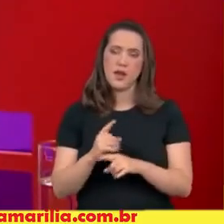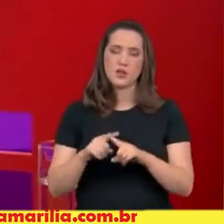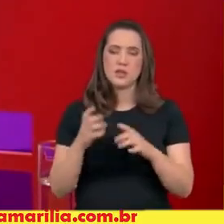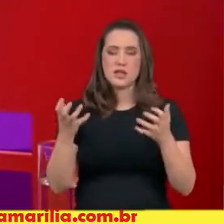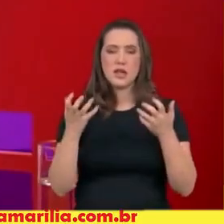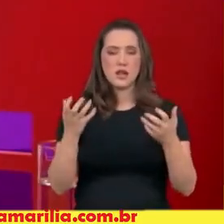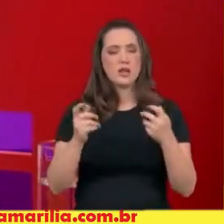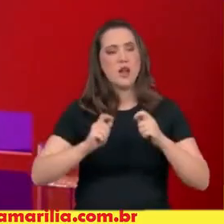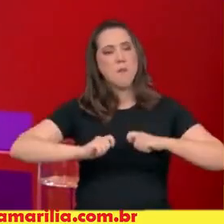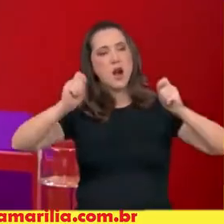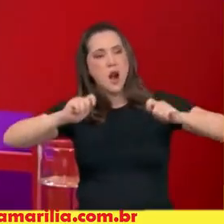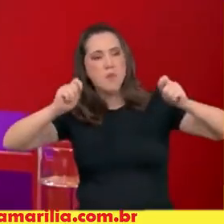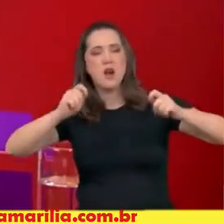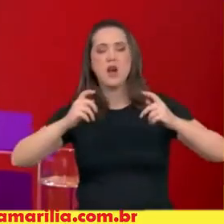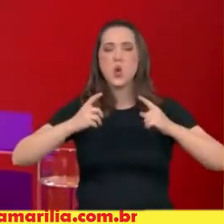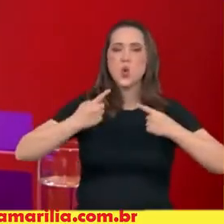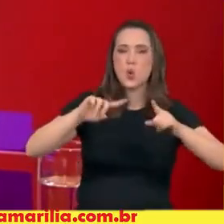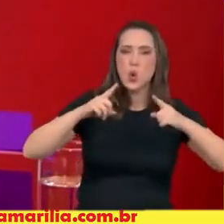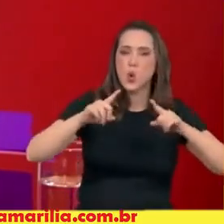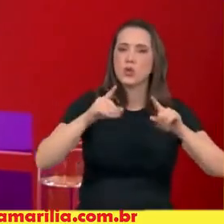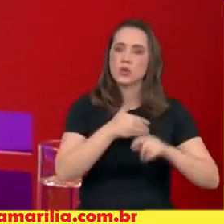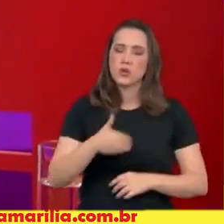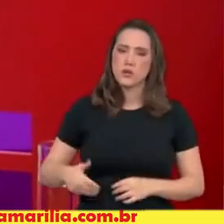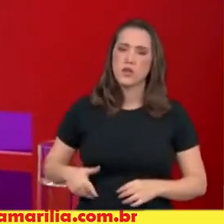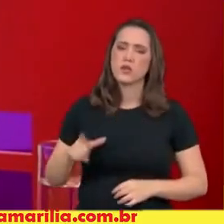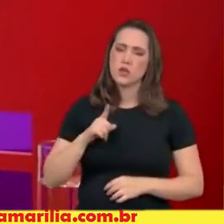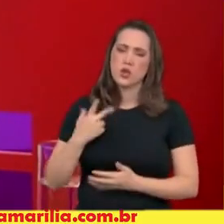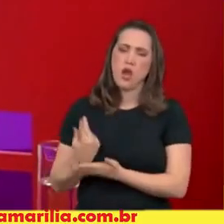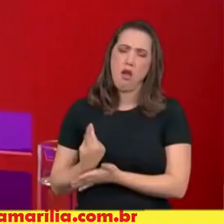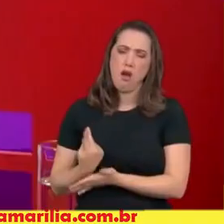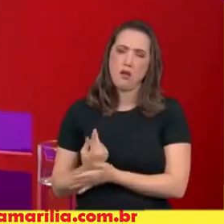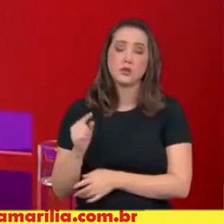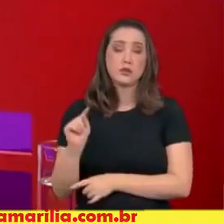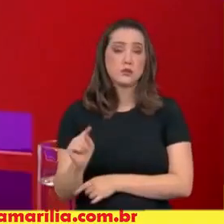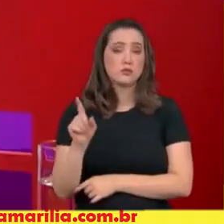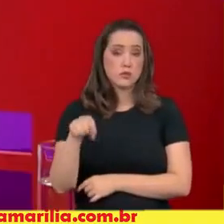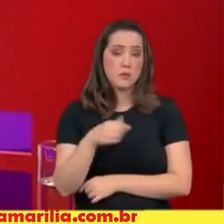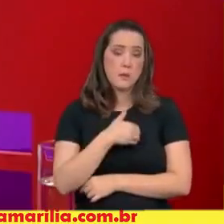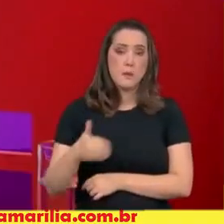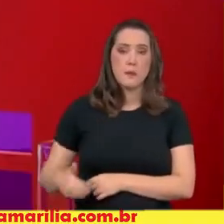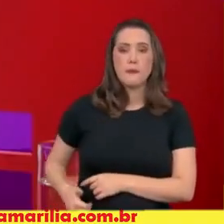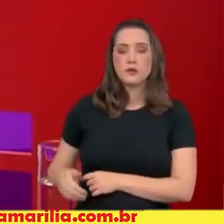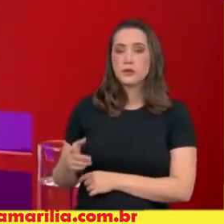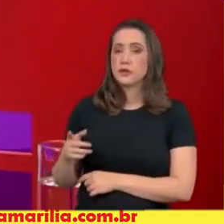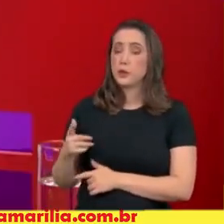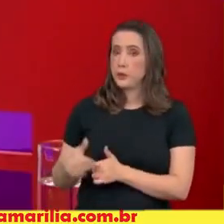protestar contra um governo que cometia erros. Era um governo bastante